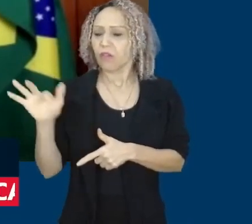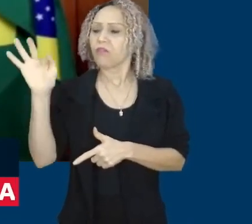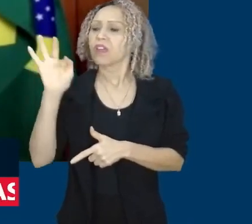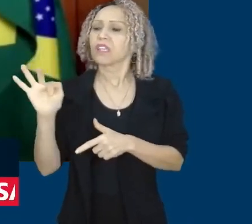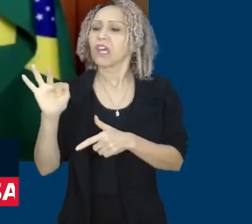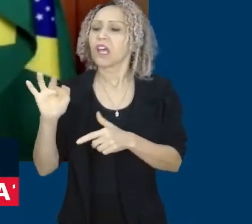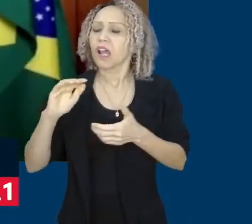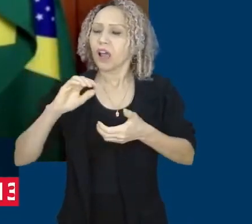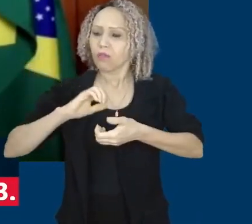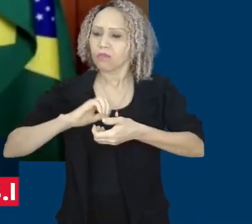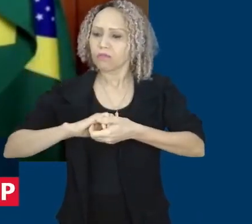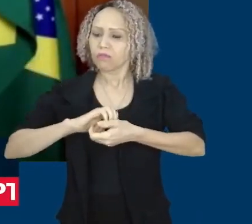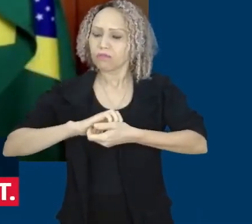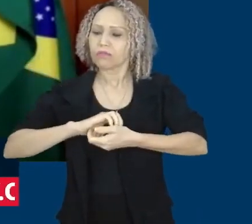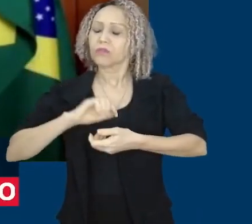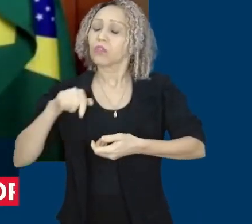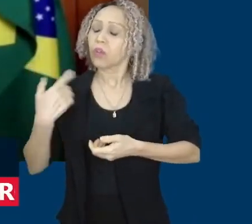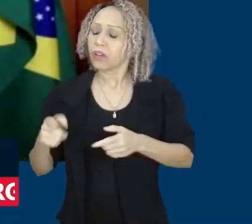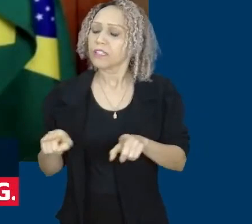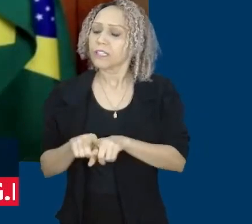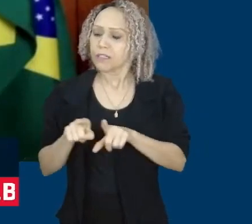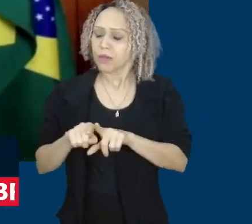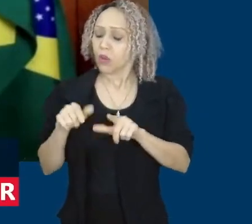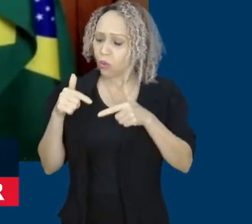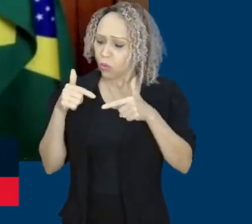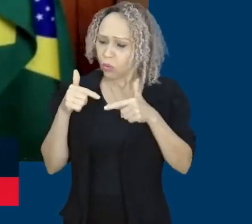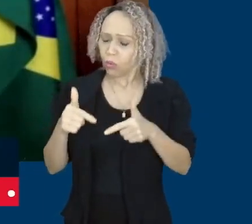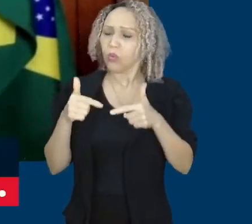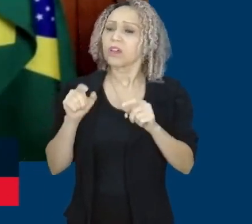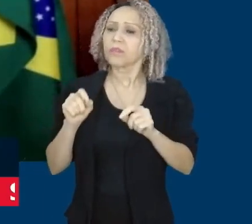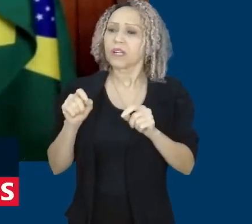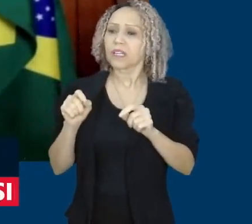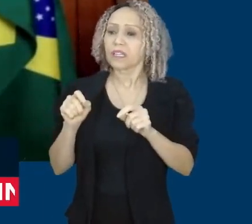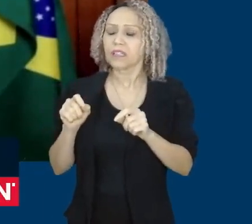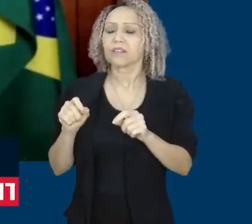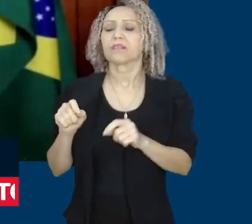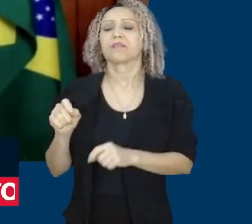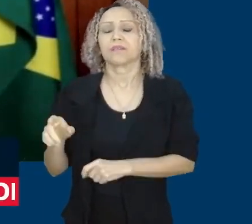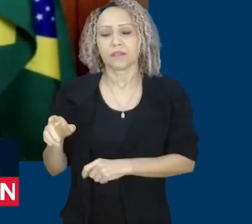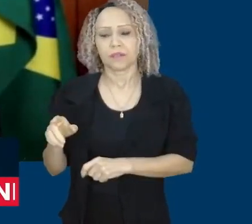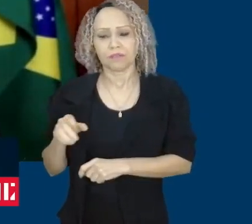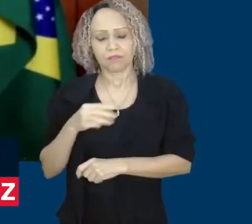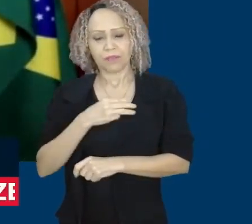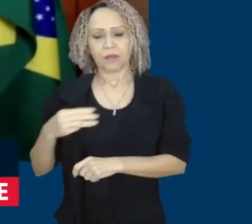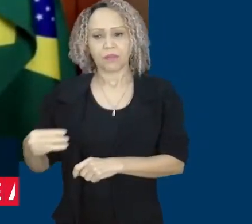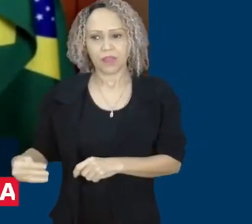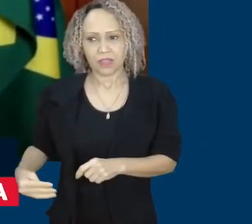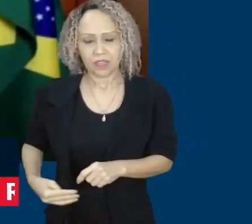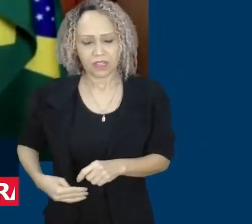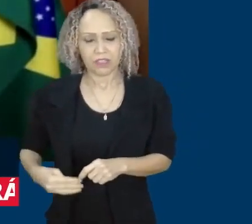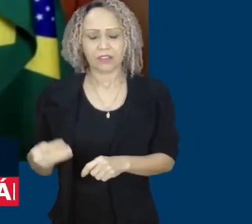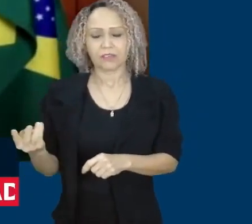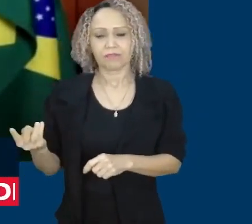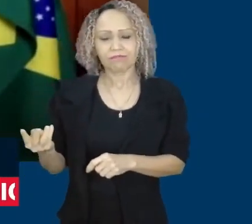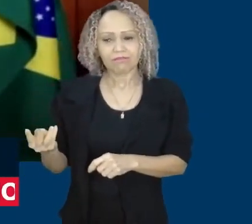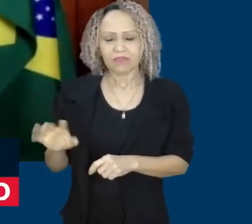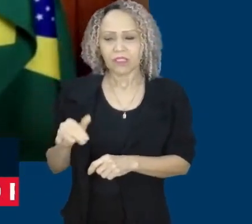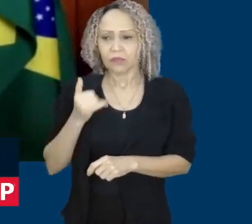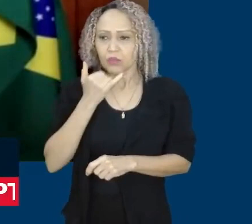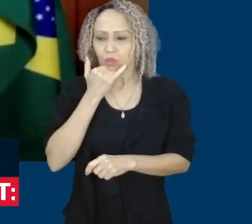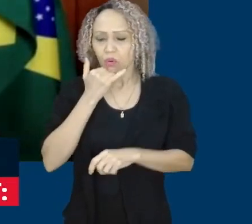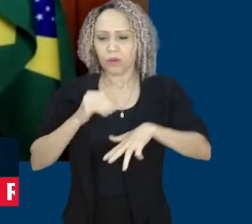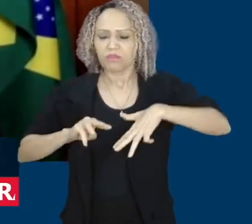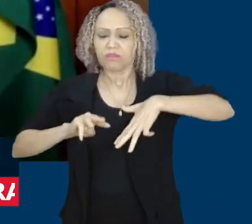os 3,8 bilhões da Lei Aldir Blanc II, para que possa não ser desviado esses recursos e